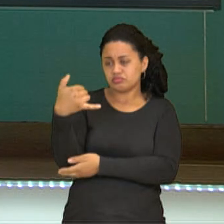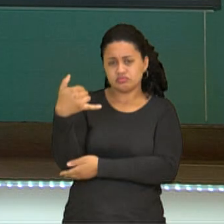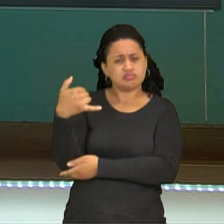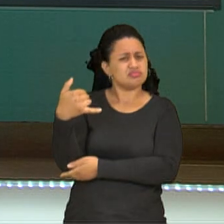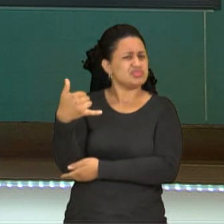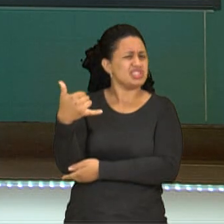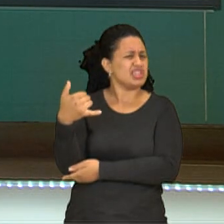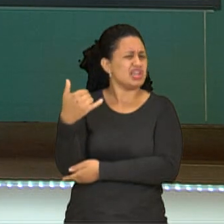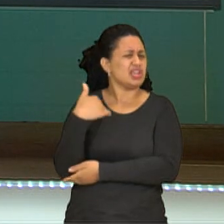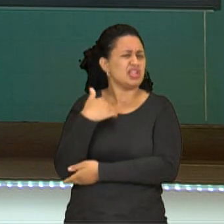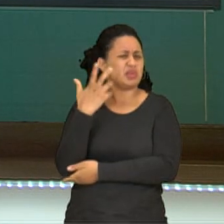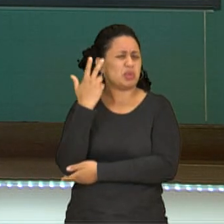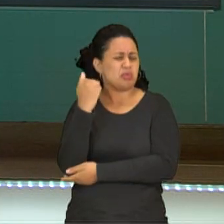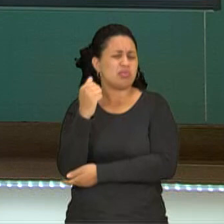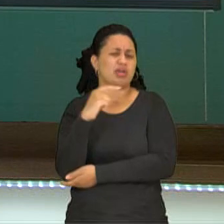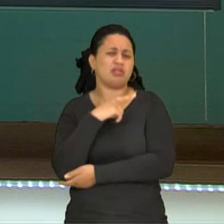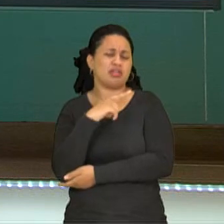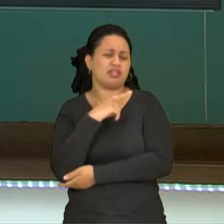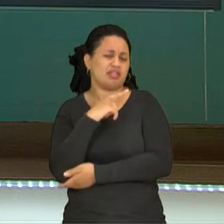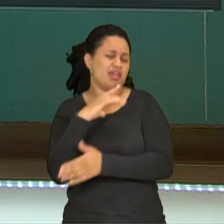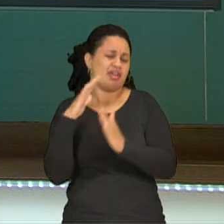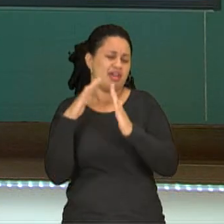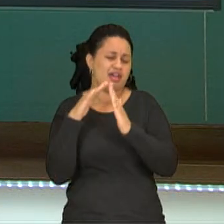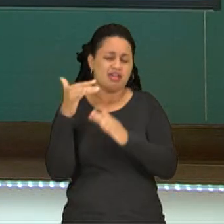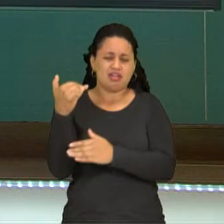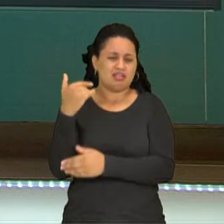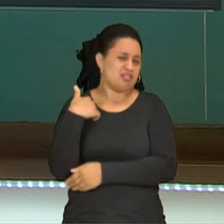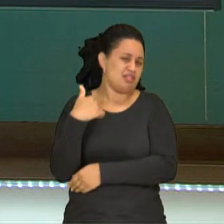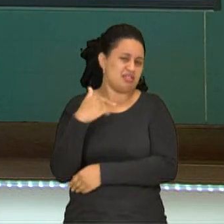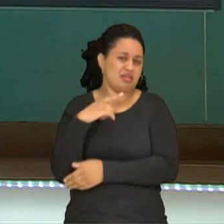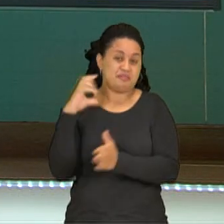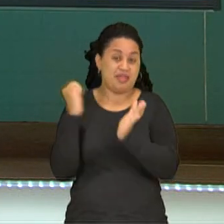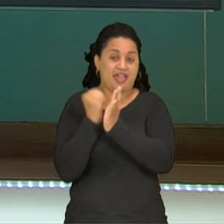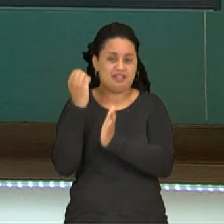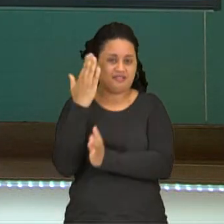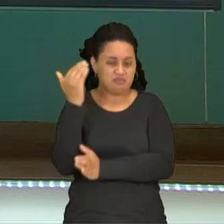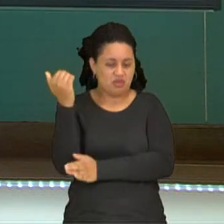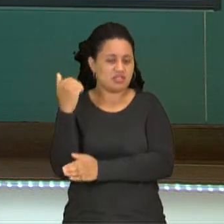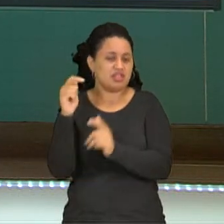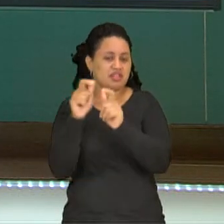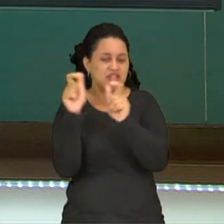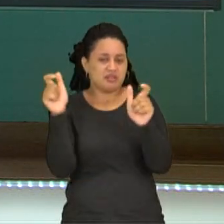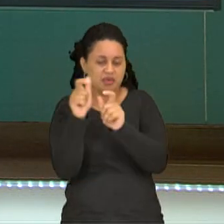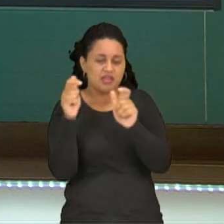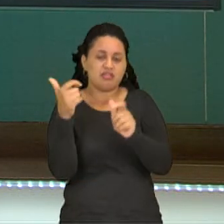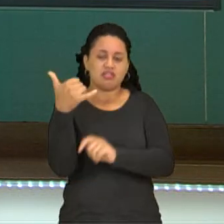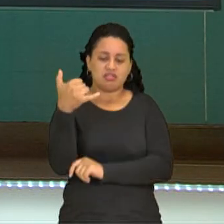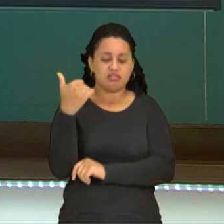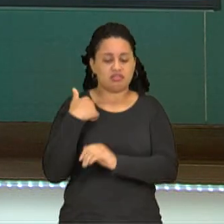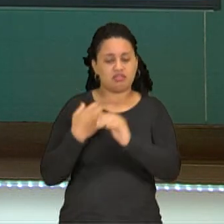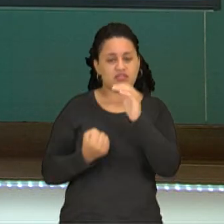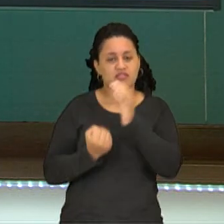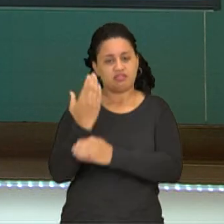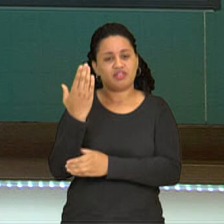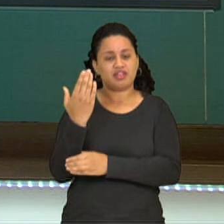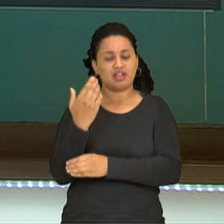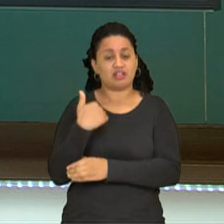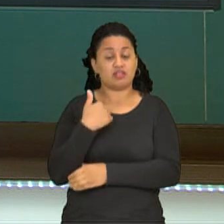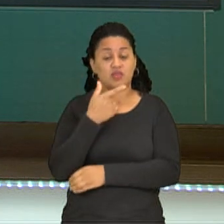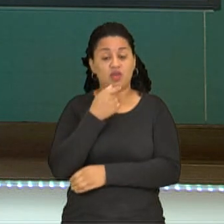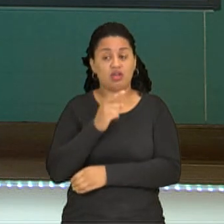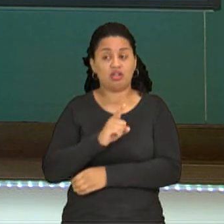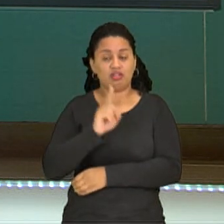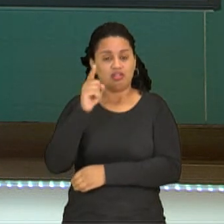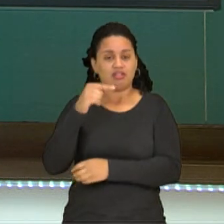Aquela caneta comum, daquela marca famosa, e a maioria das canetas que foram criadas exatamente quando o homem foi à Lua, né?